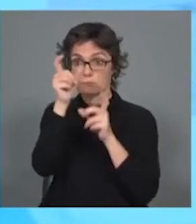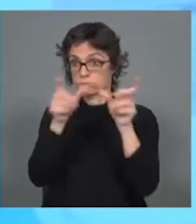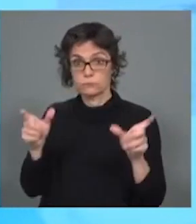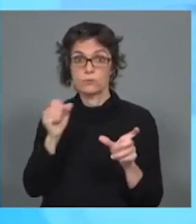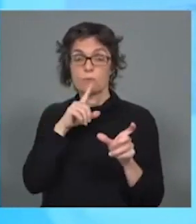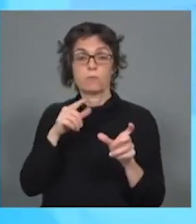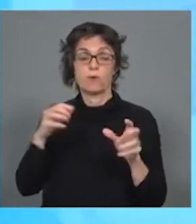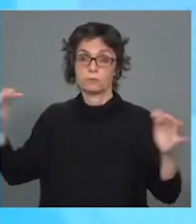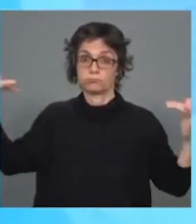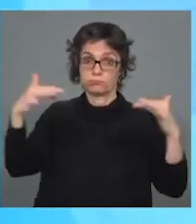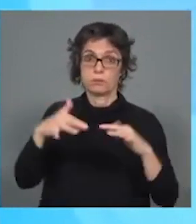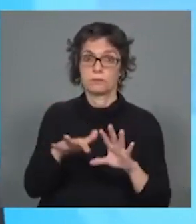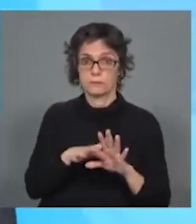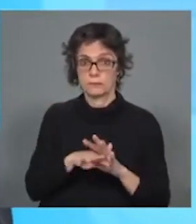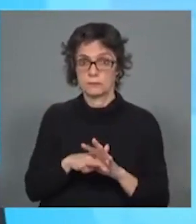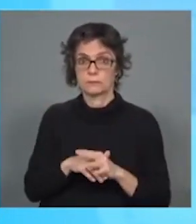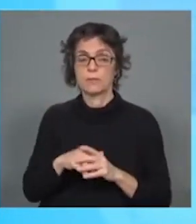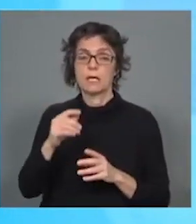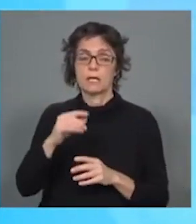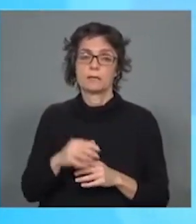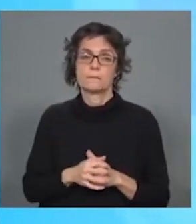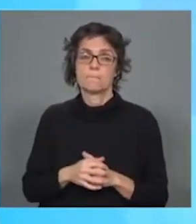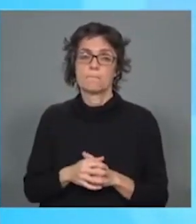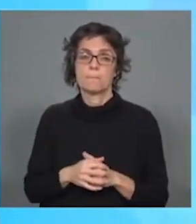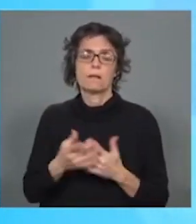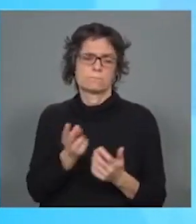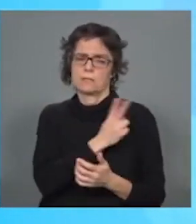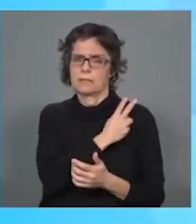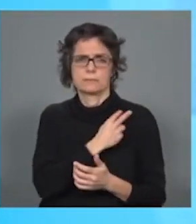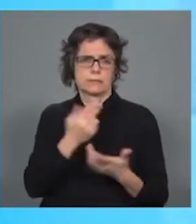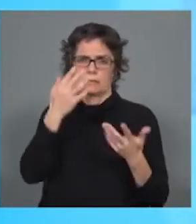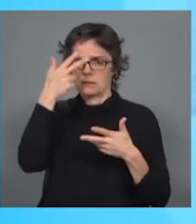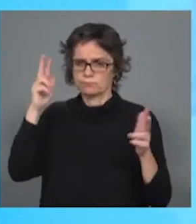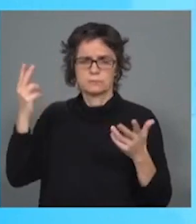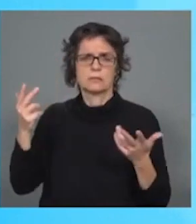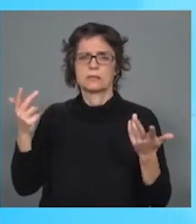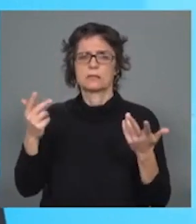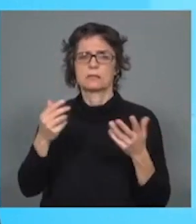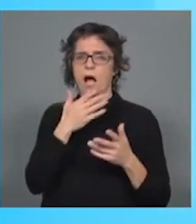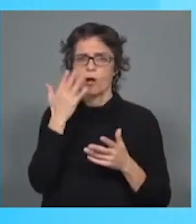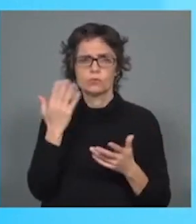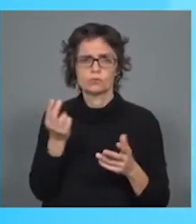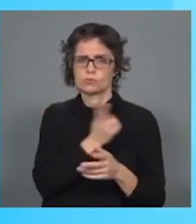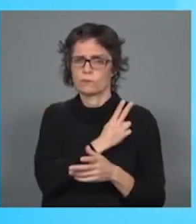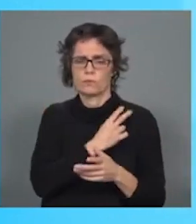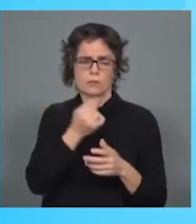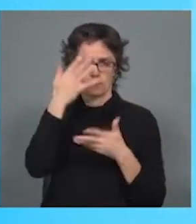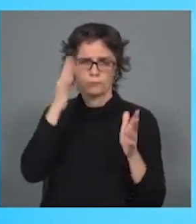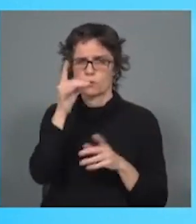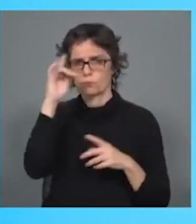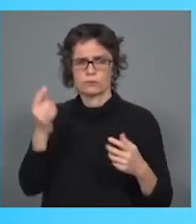a divulgação, e também para a academia, para os alunos da faculdade, para professores, para